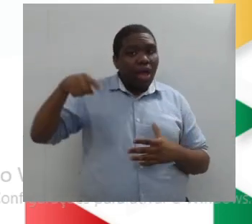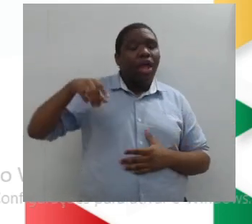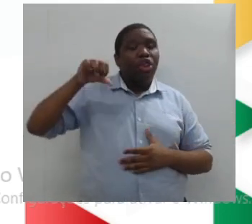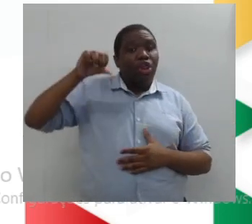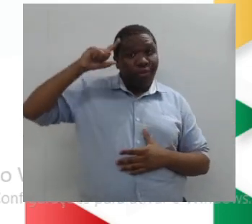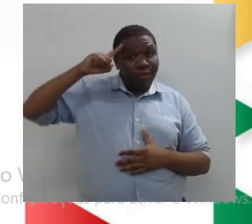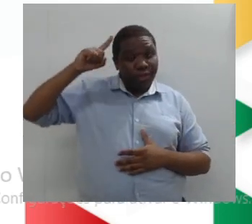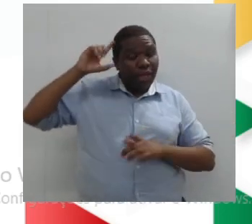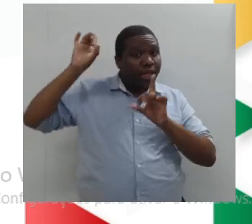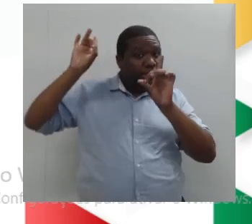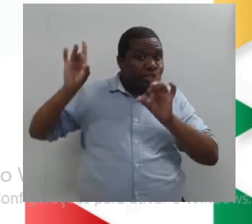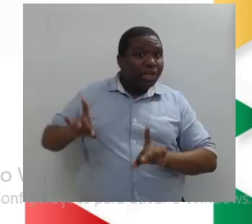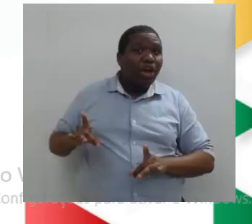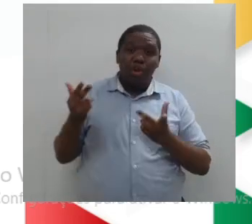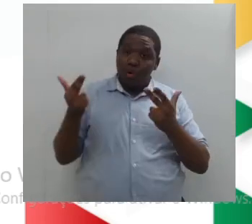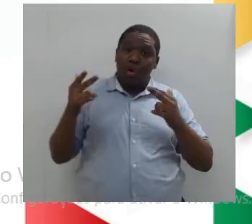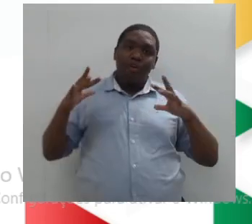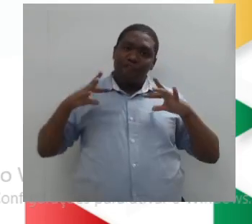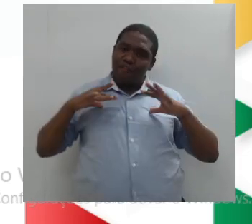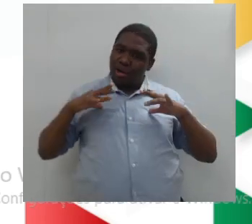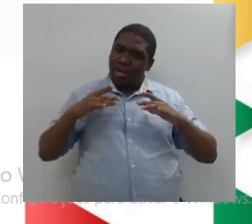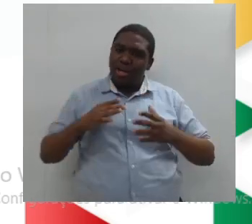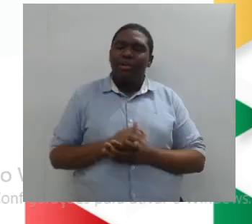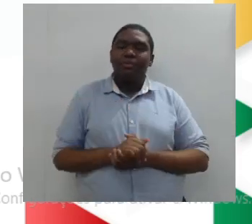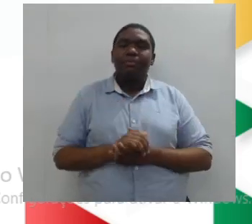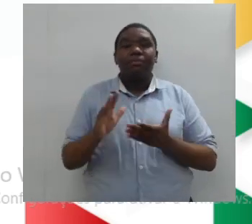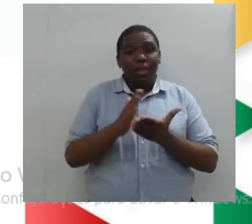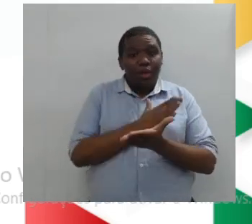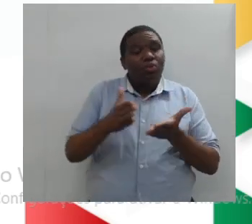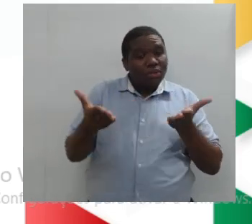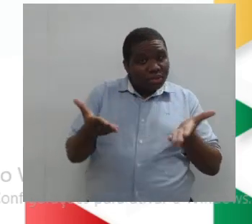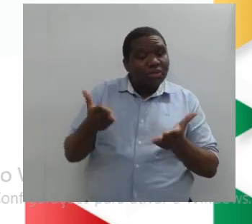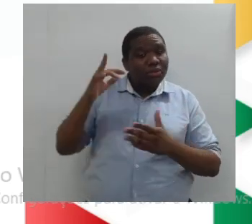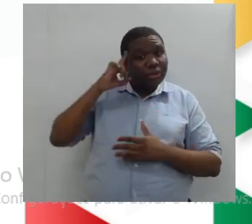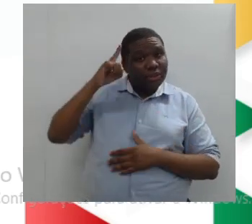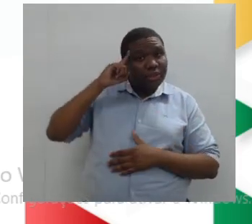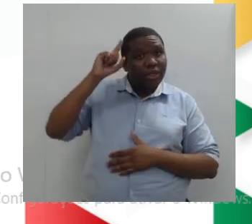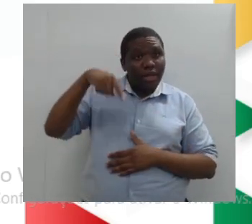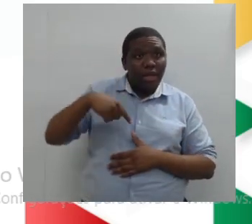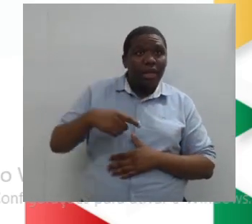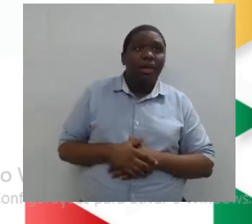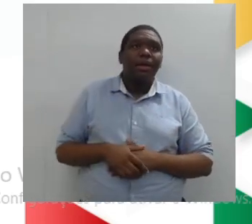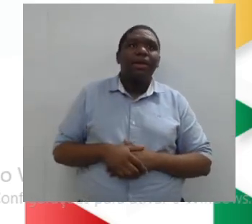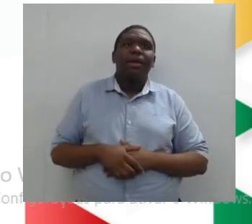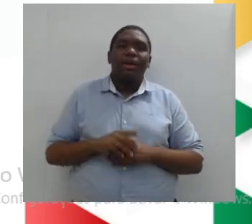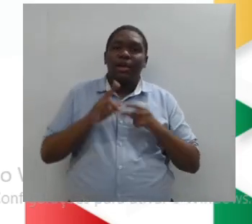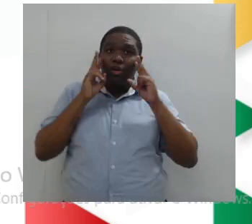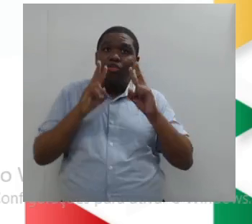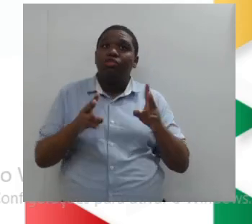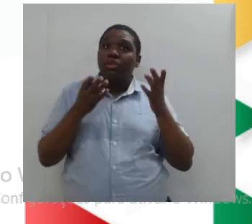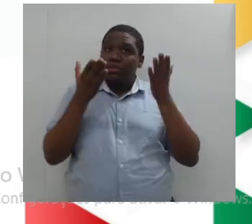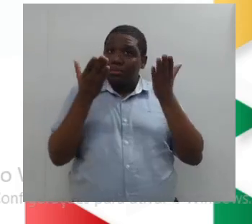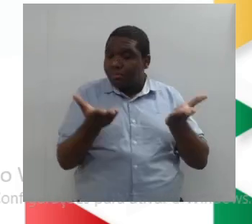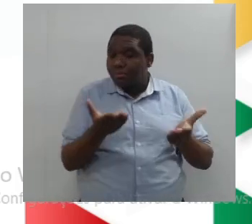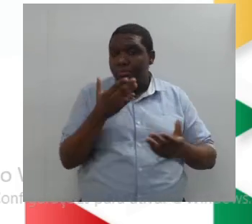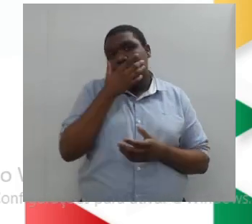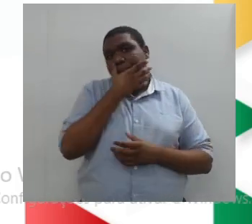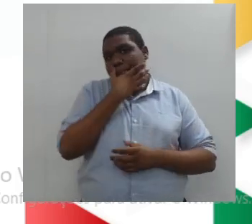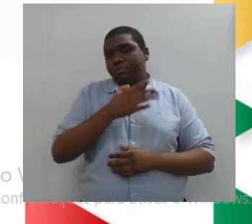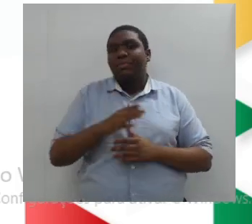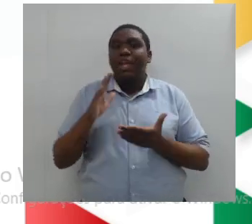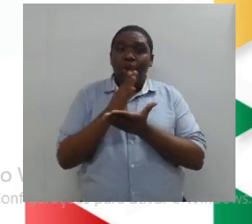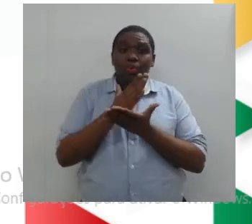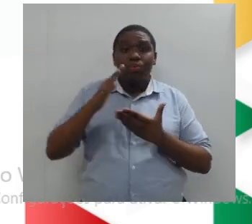são considerados como feriados. Alguns desses dias sagrados são, na tela trago para vocês alguns